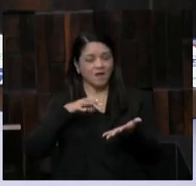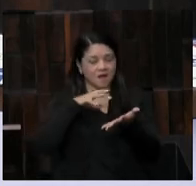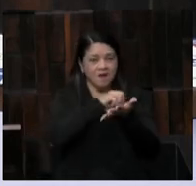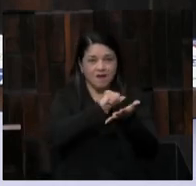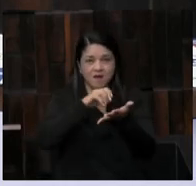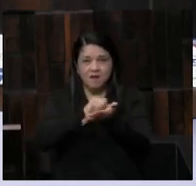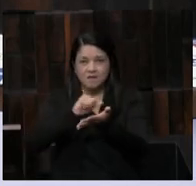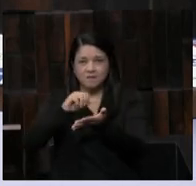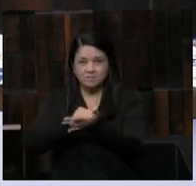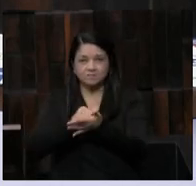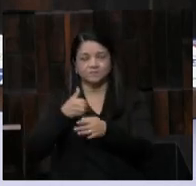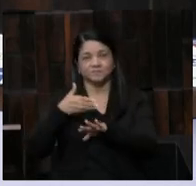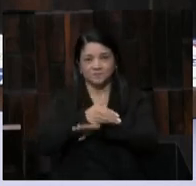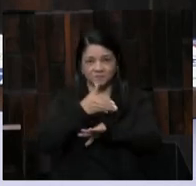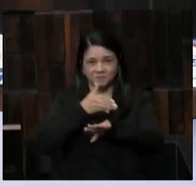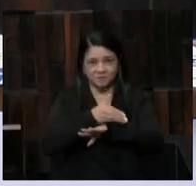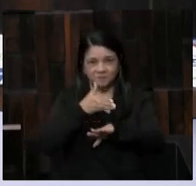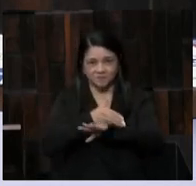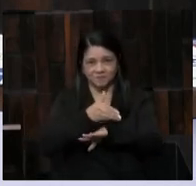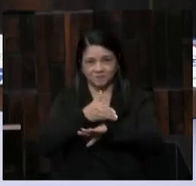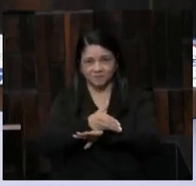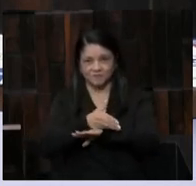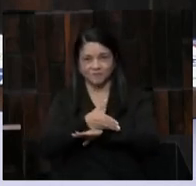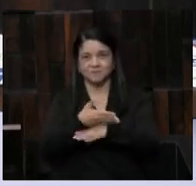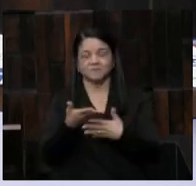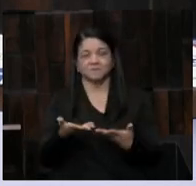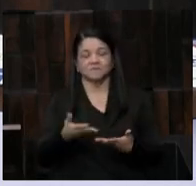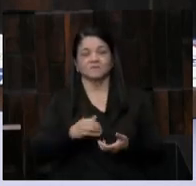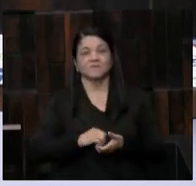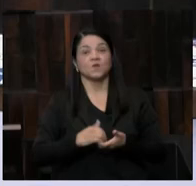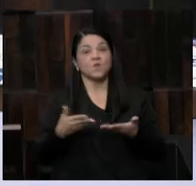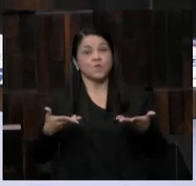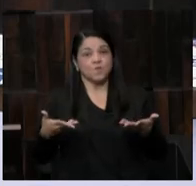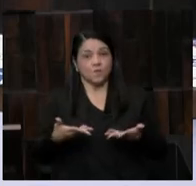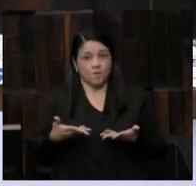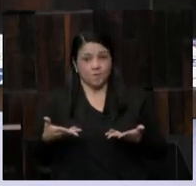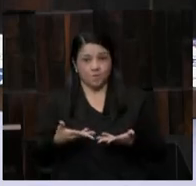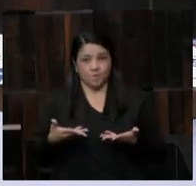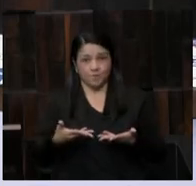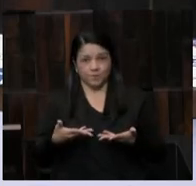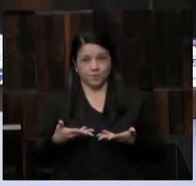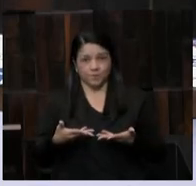registrando as presenças de vocês. Hoje,